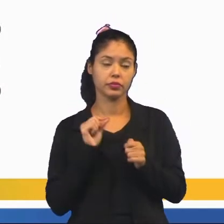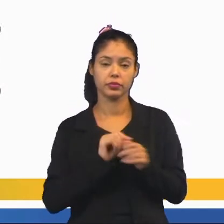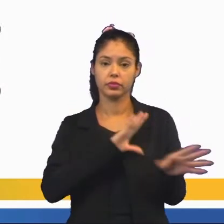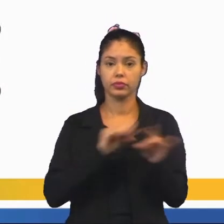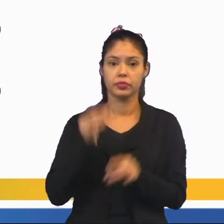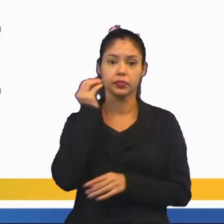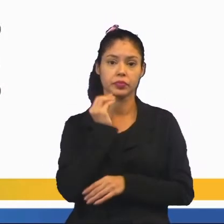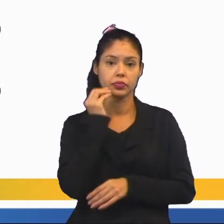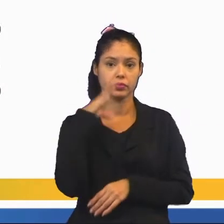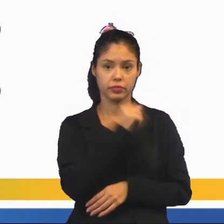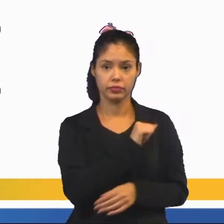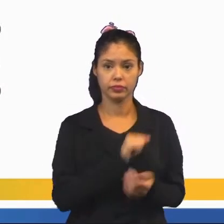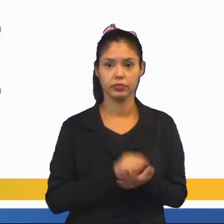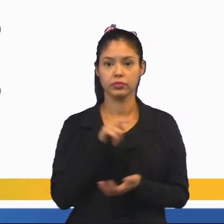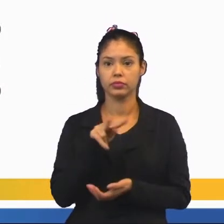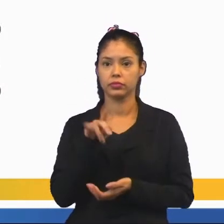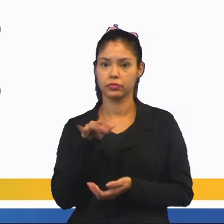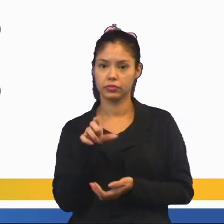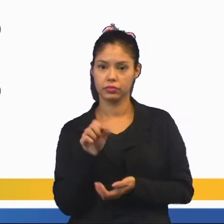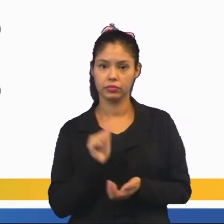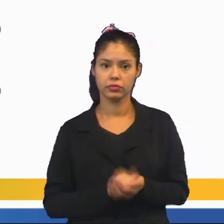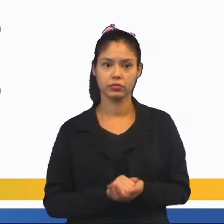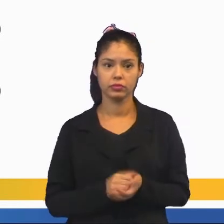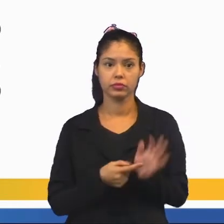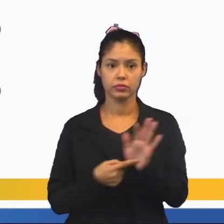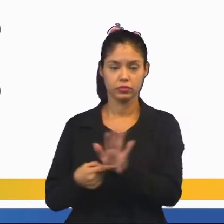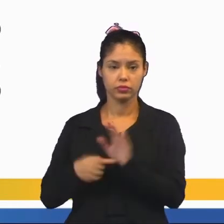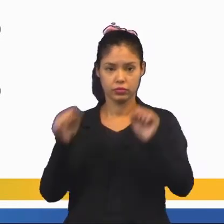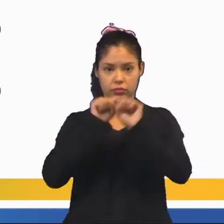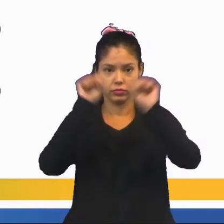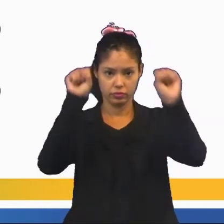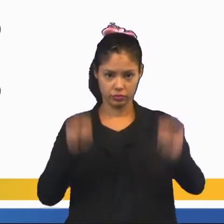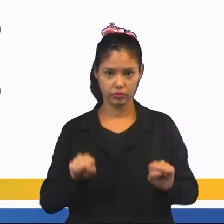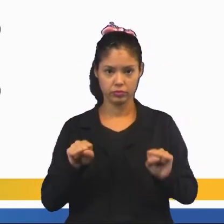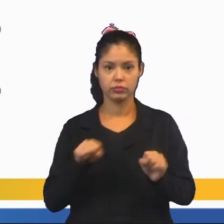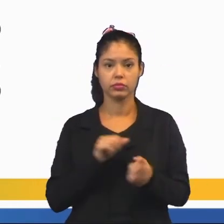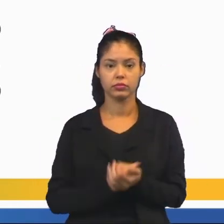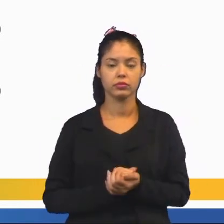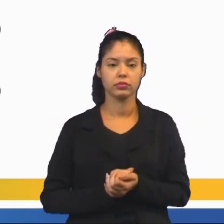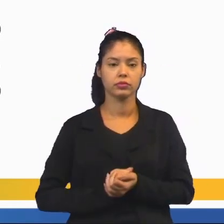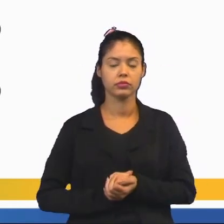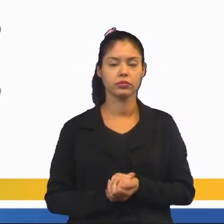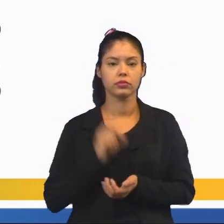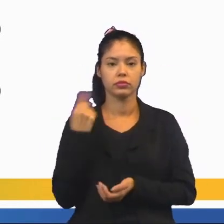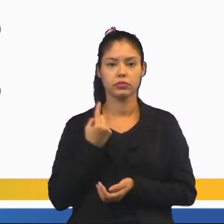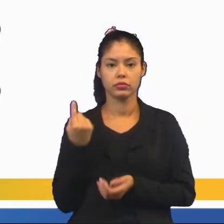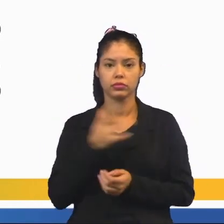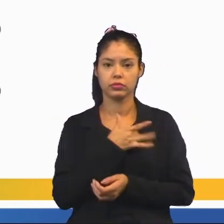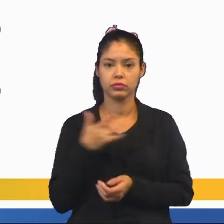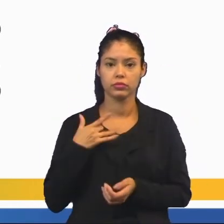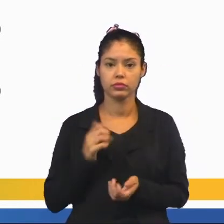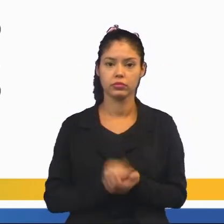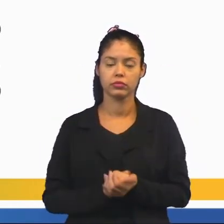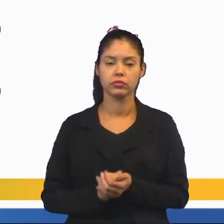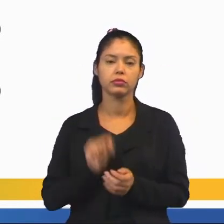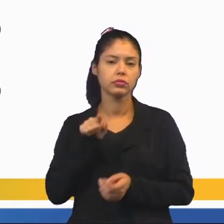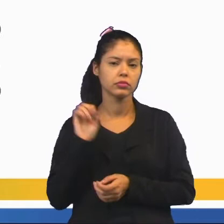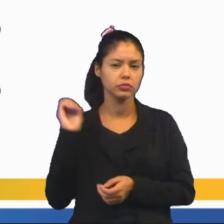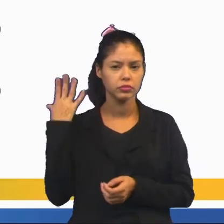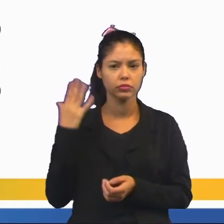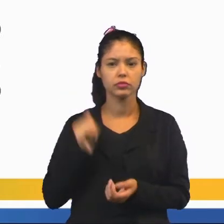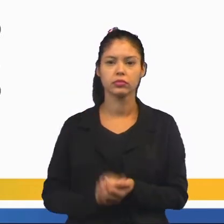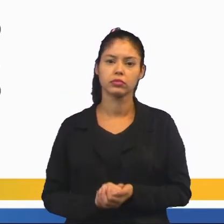diagnóstico é feito através de testes rápidos de sífilis, que é ofertado pelo Sistema Único de Saúde.